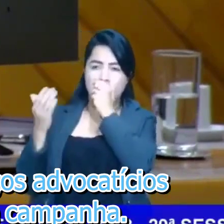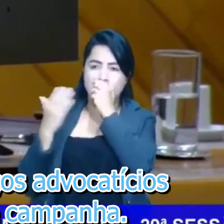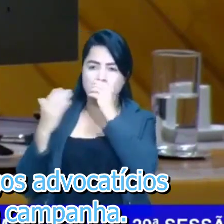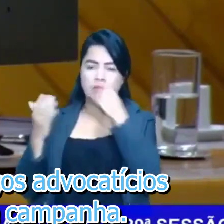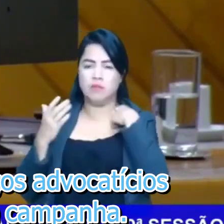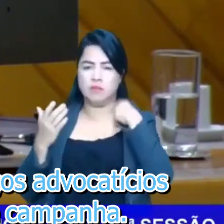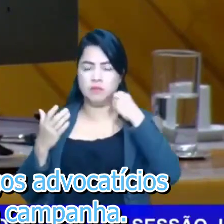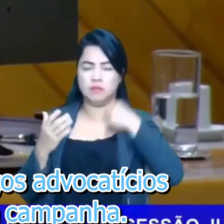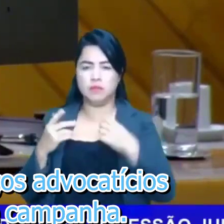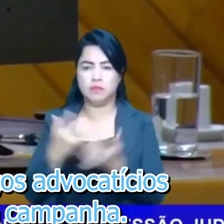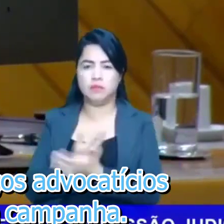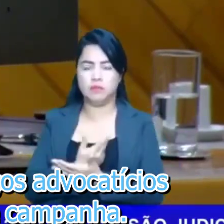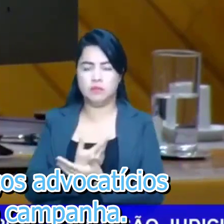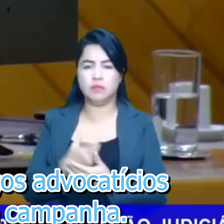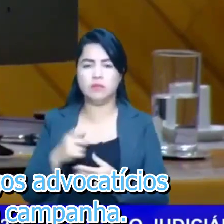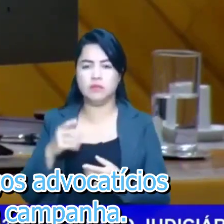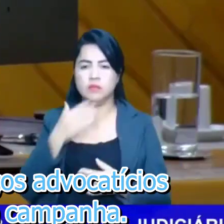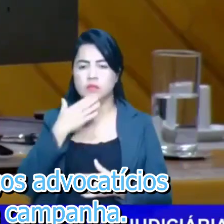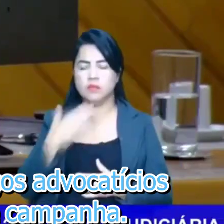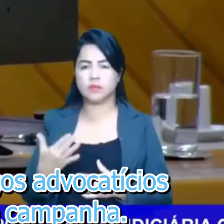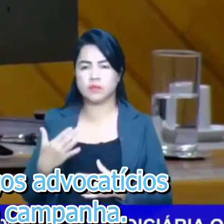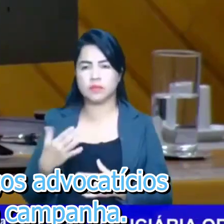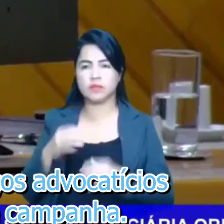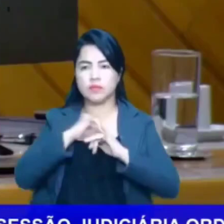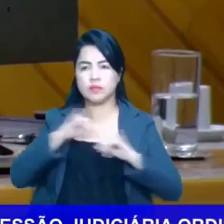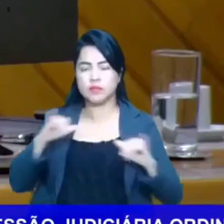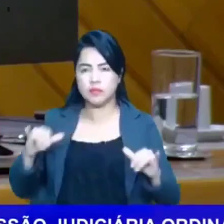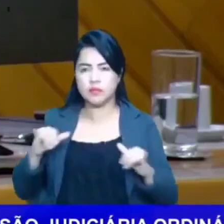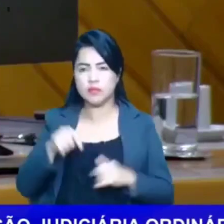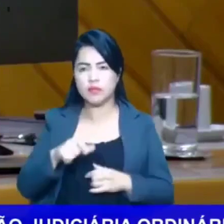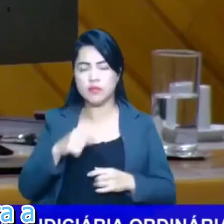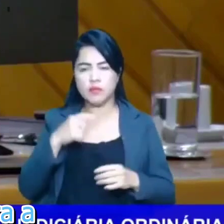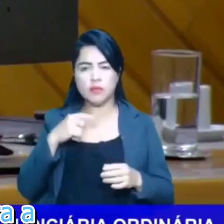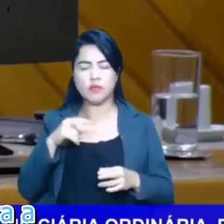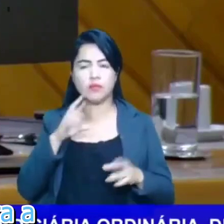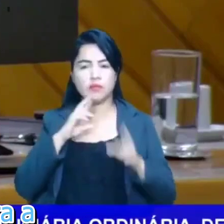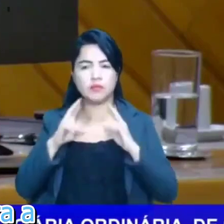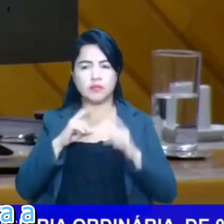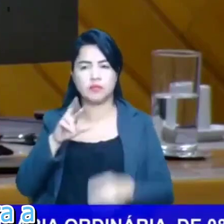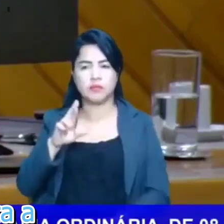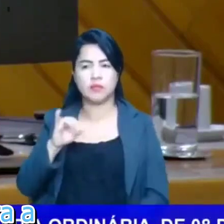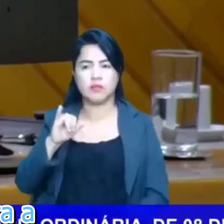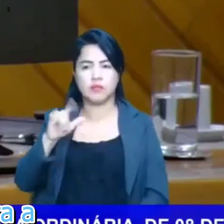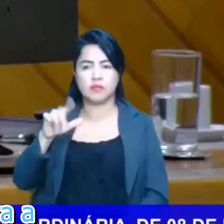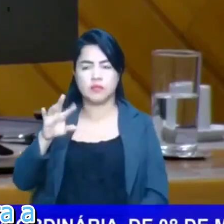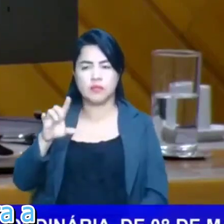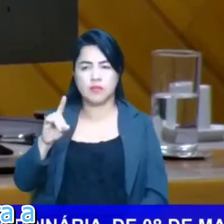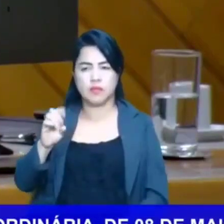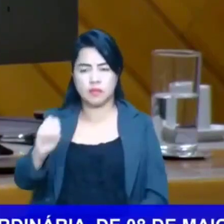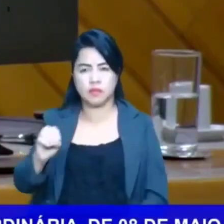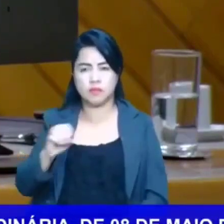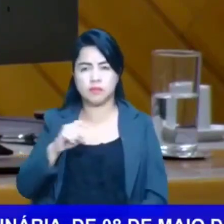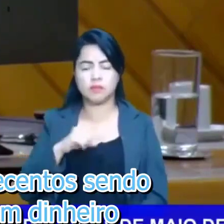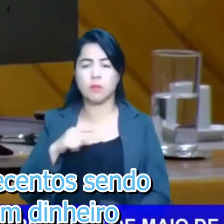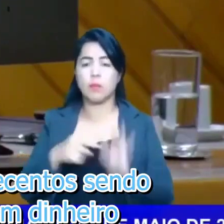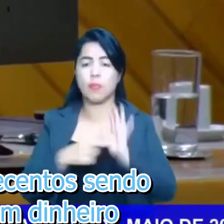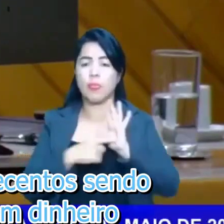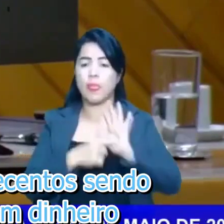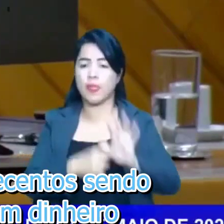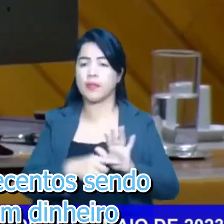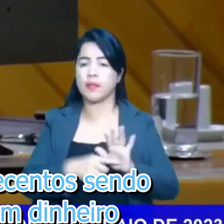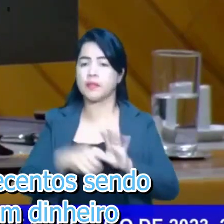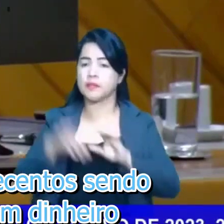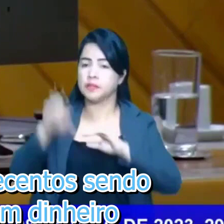gastos realizados com atos típicos de campanha. Em relação ao interessado Rildo Gomes de Oliveira, asseverou que o candidato